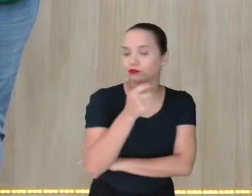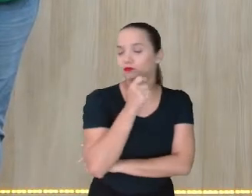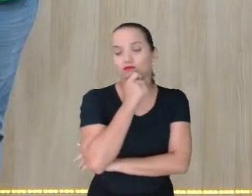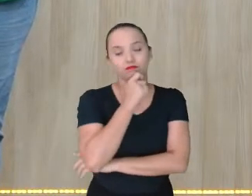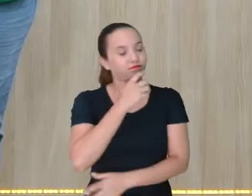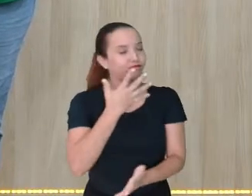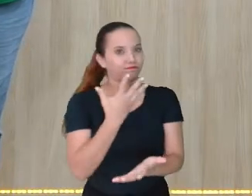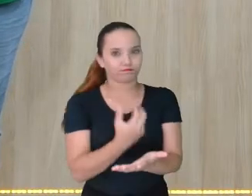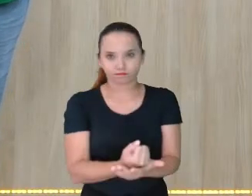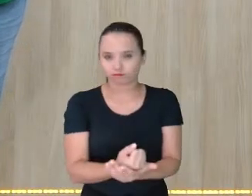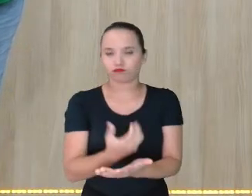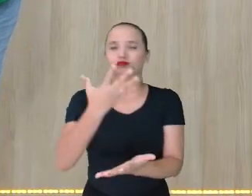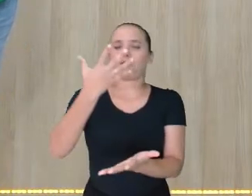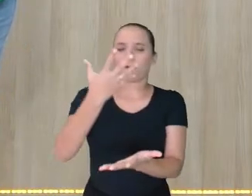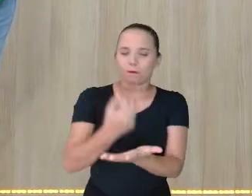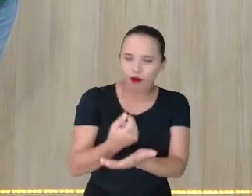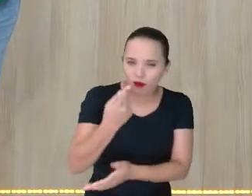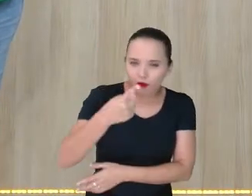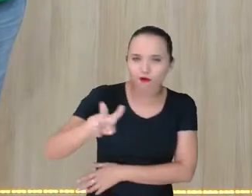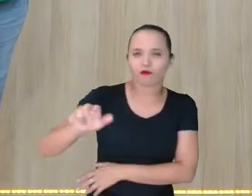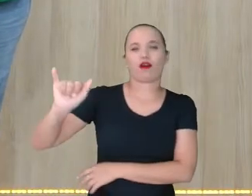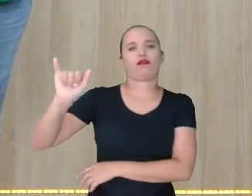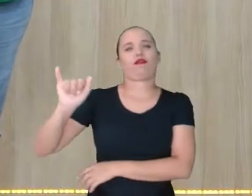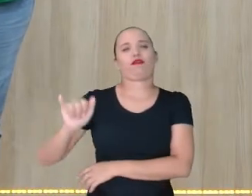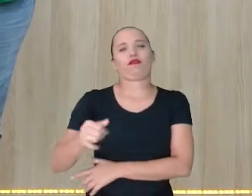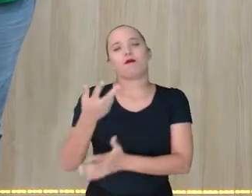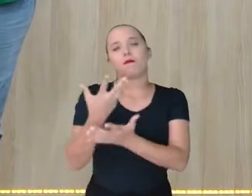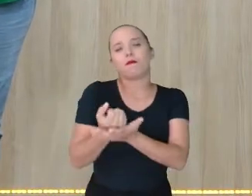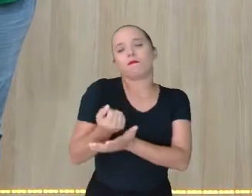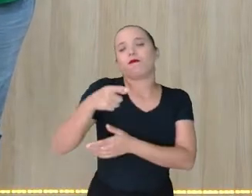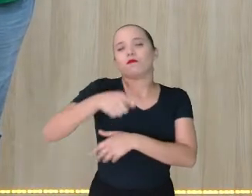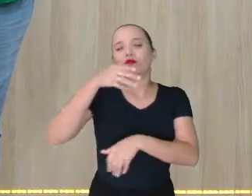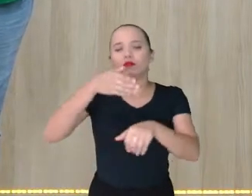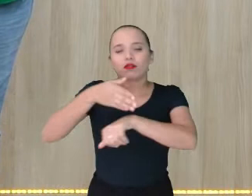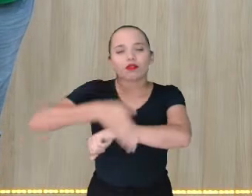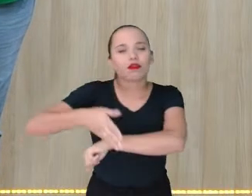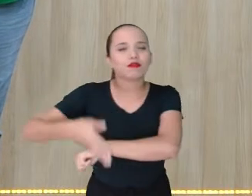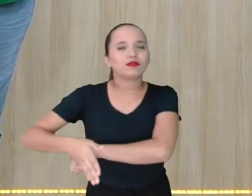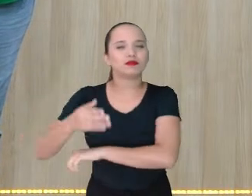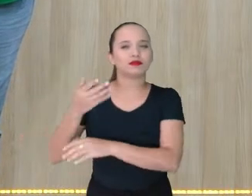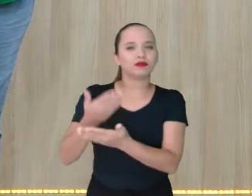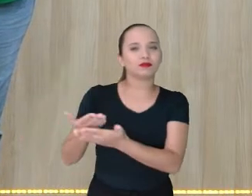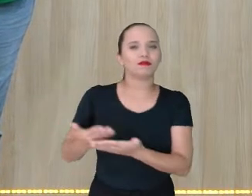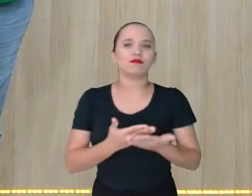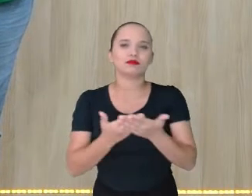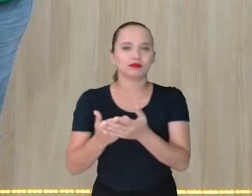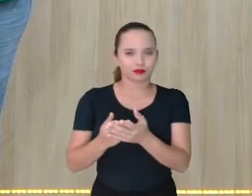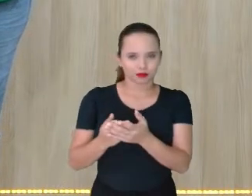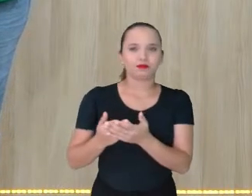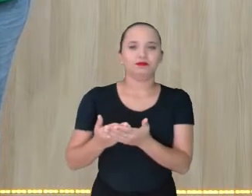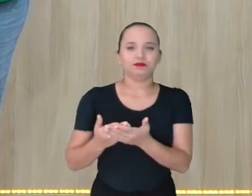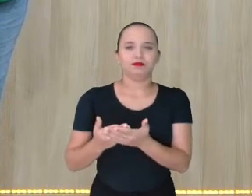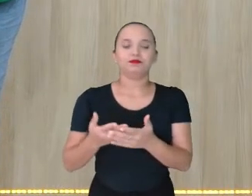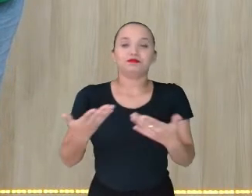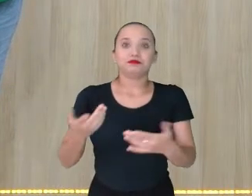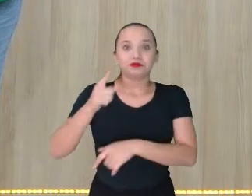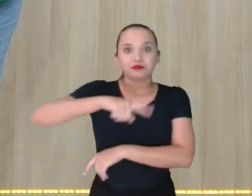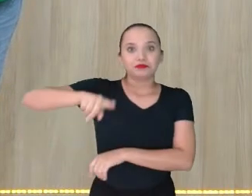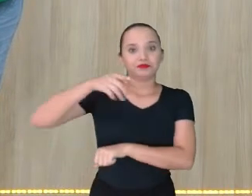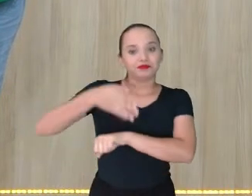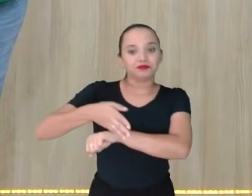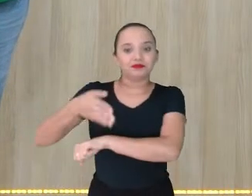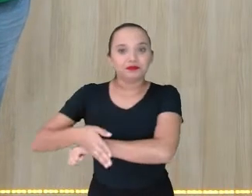baixou, baixe o aplicativo, tá certo? Para poder ter acesso às aulas, né? Então, acessem